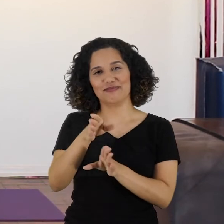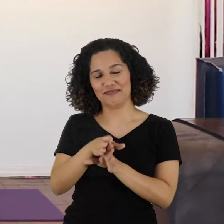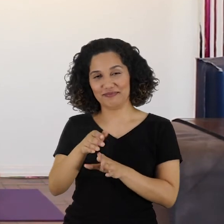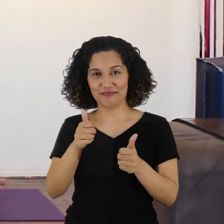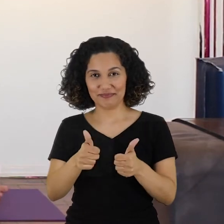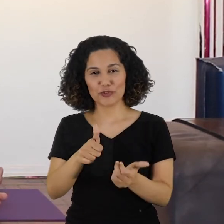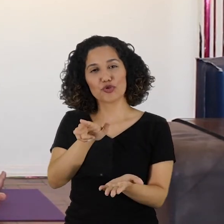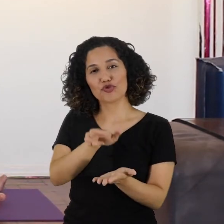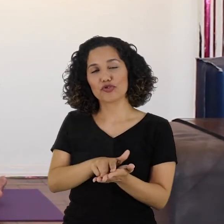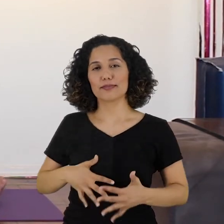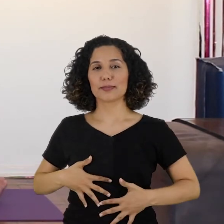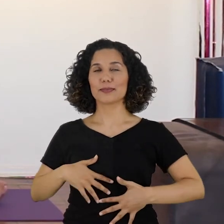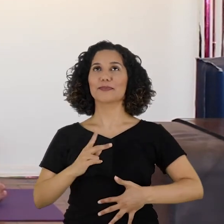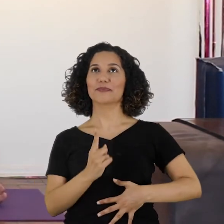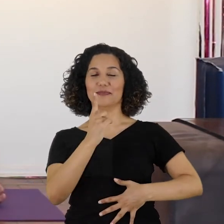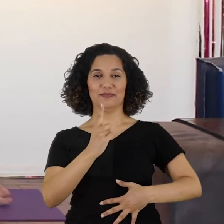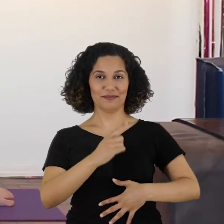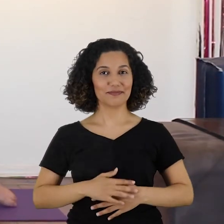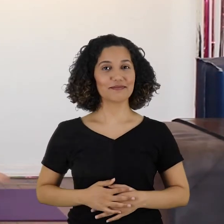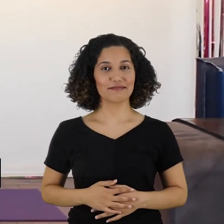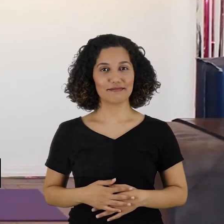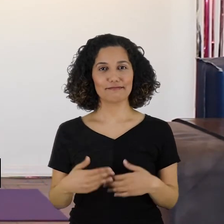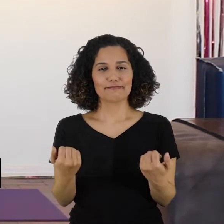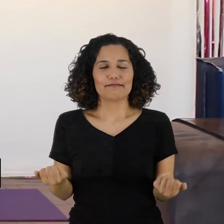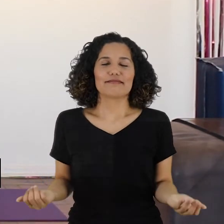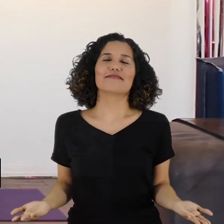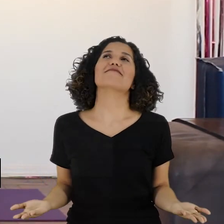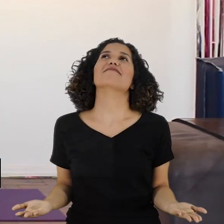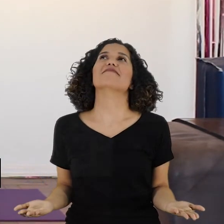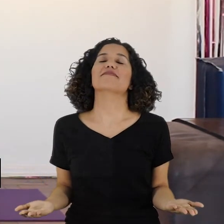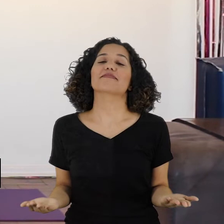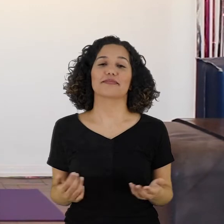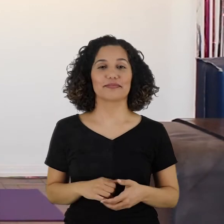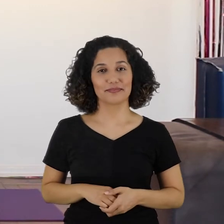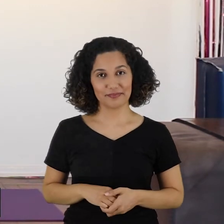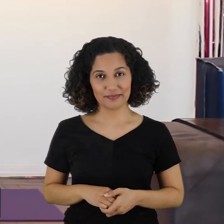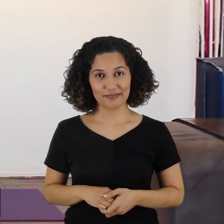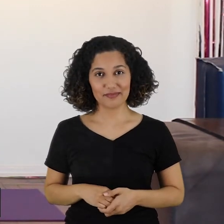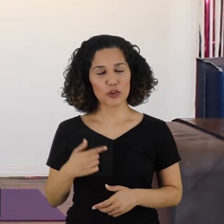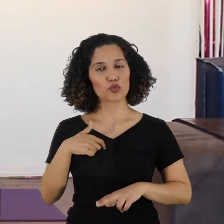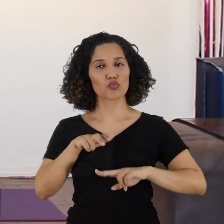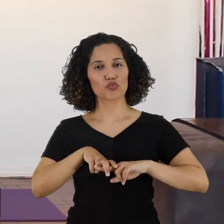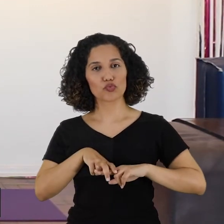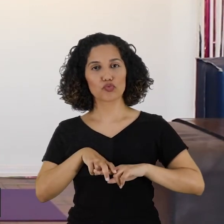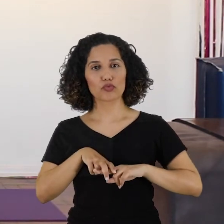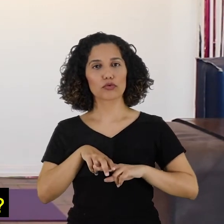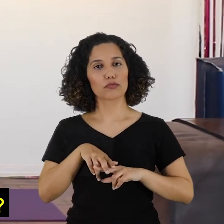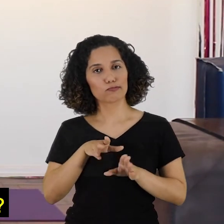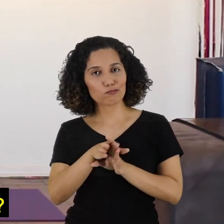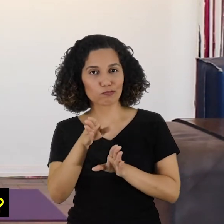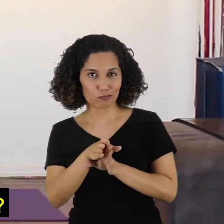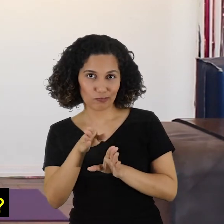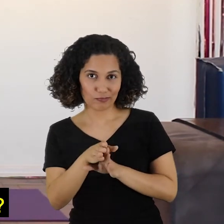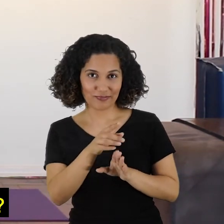Então, deita de barriga para cima e deixa as palmas das mãos para cima. Eu vou ficar aqui sentadinha para